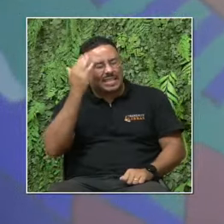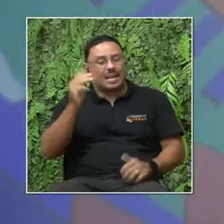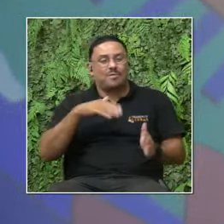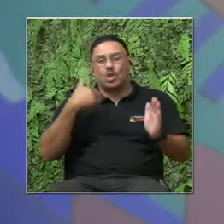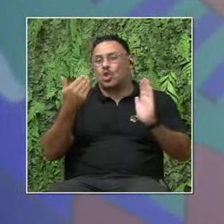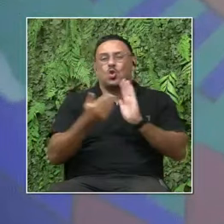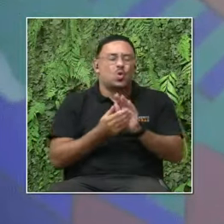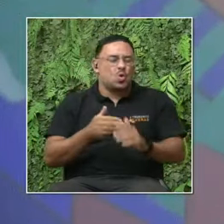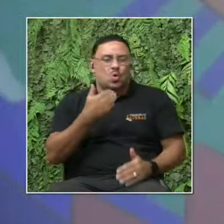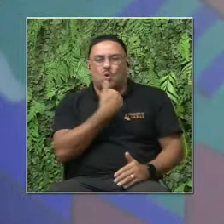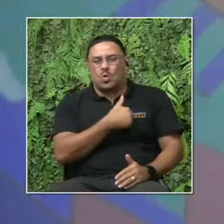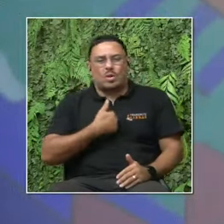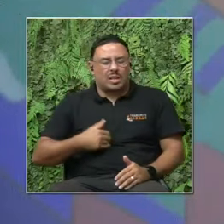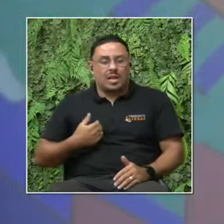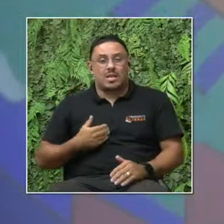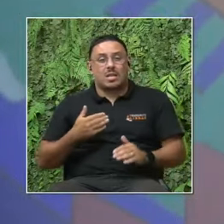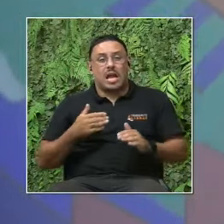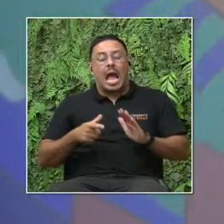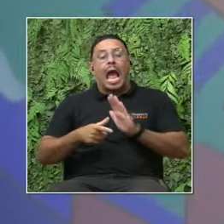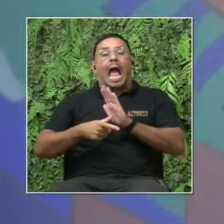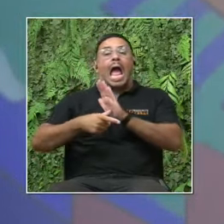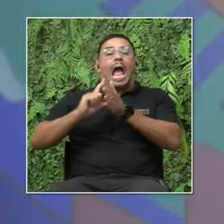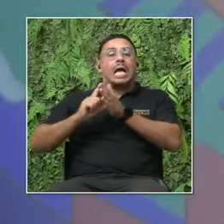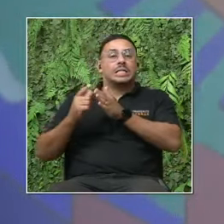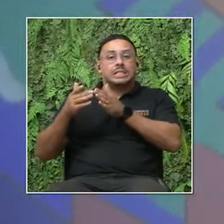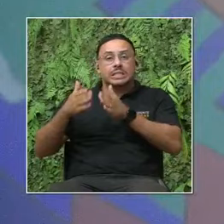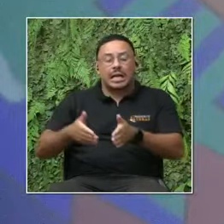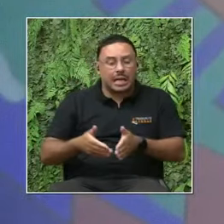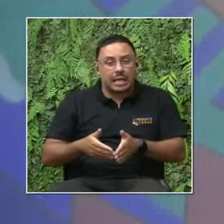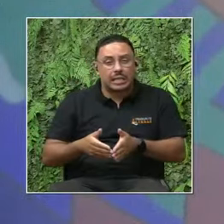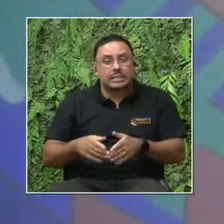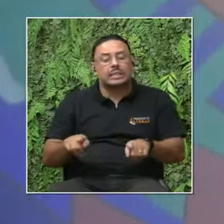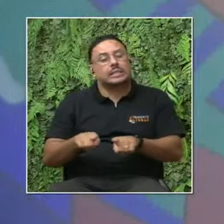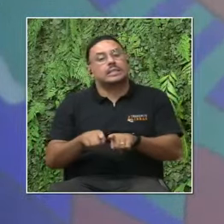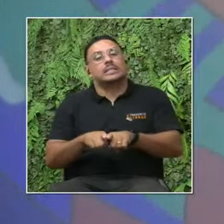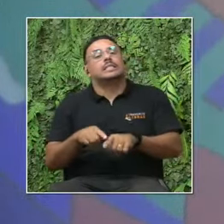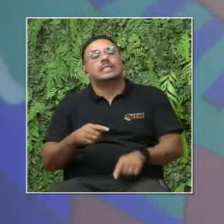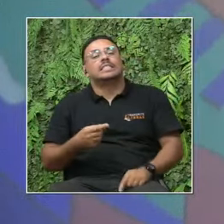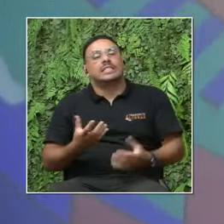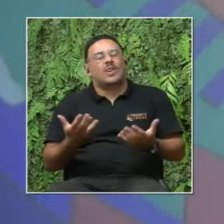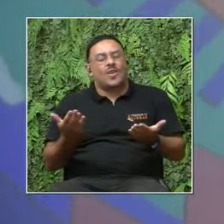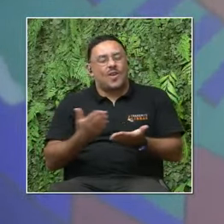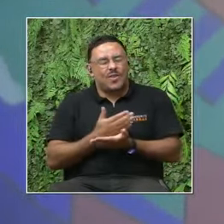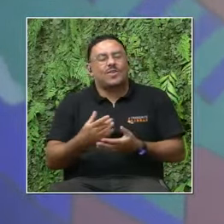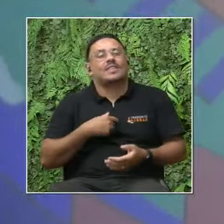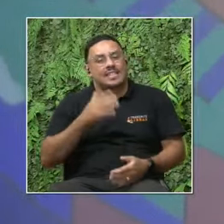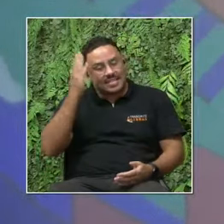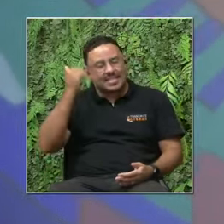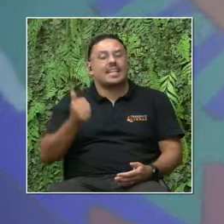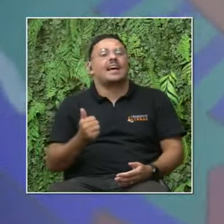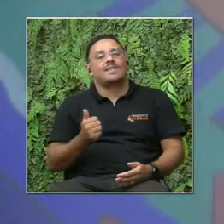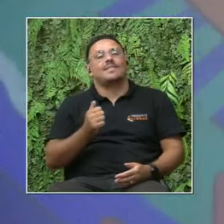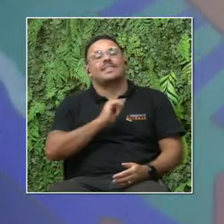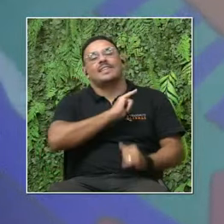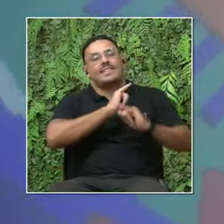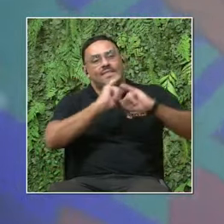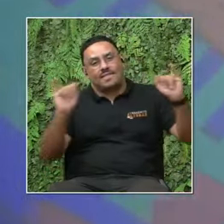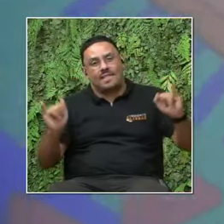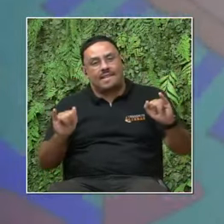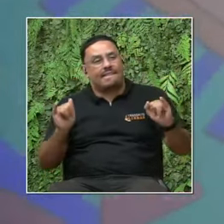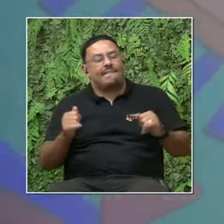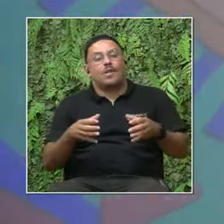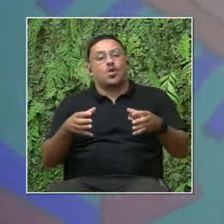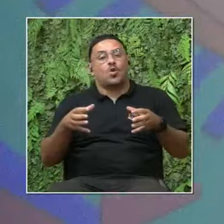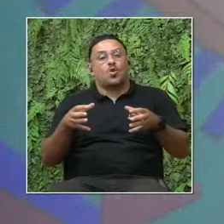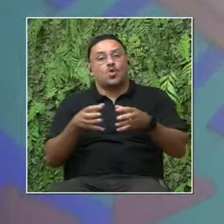notícias até mesmo antes delas acontecerem e notícias obviamente que ele nem gostaria de saber mas ele sabe e passa para você ou seja time